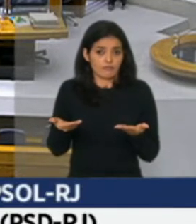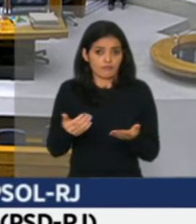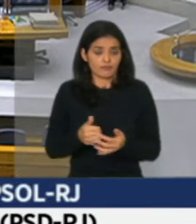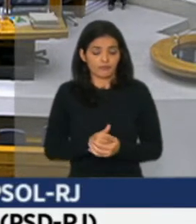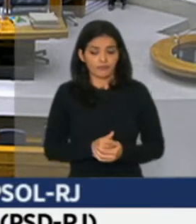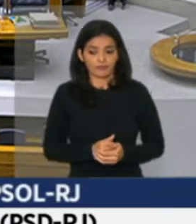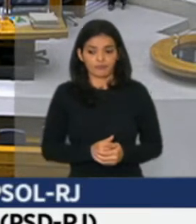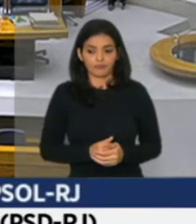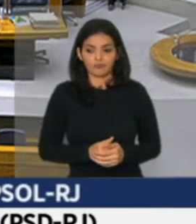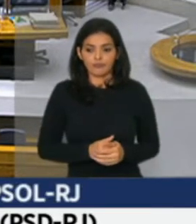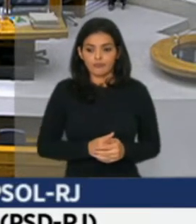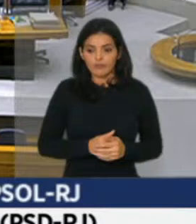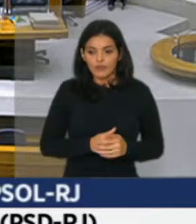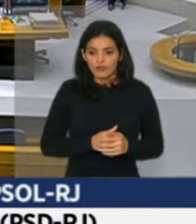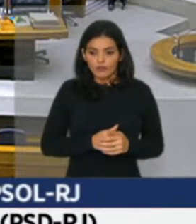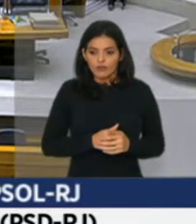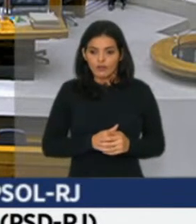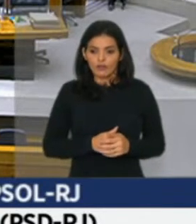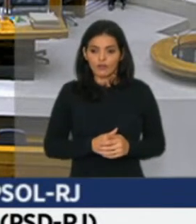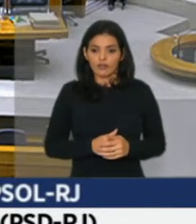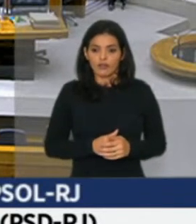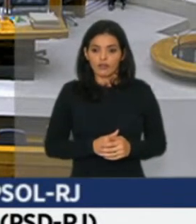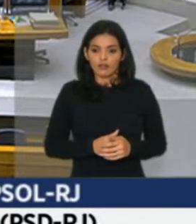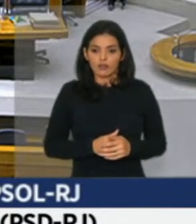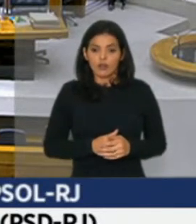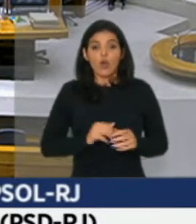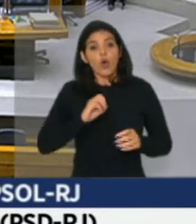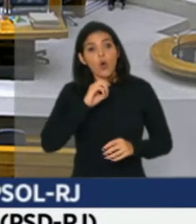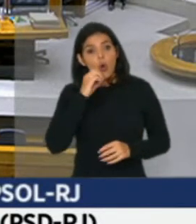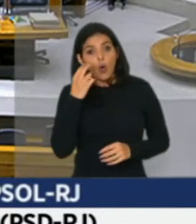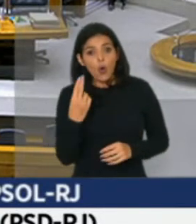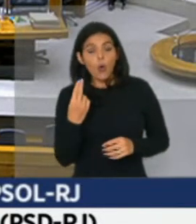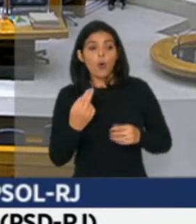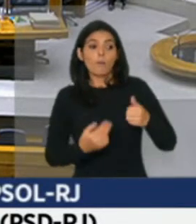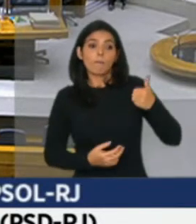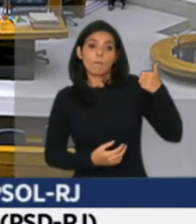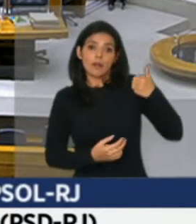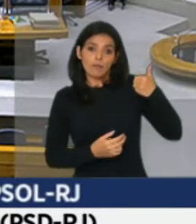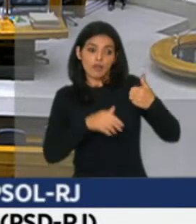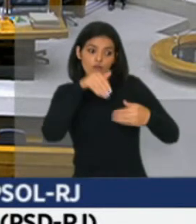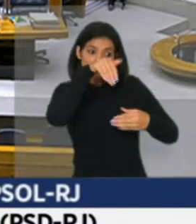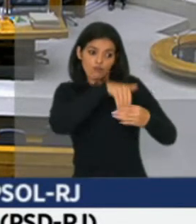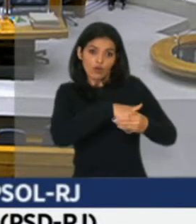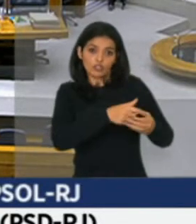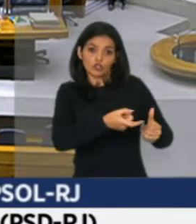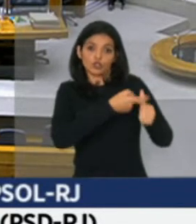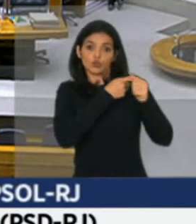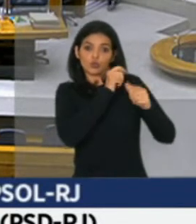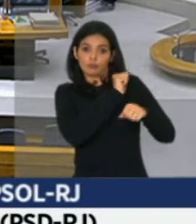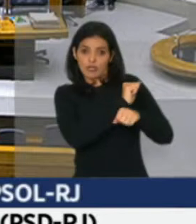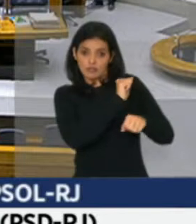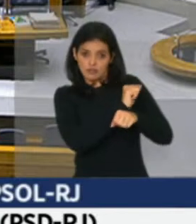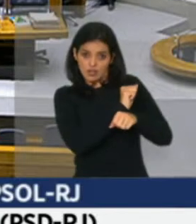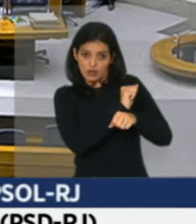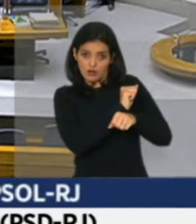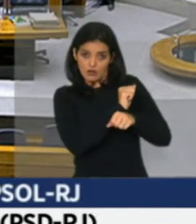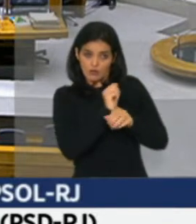evidentemente, e colocar em primeiro lugar a votação da suspensão para